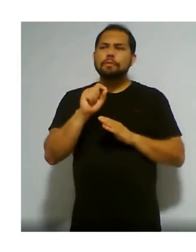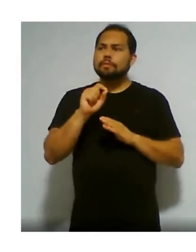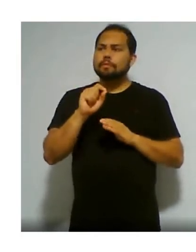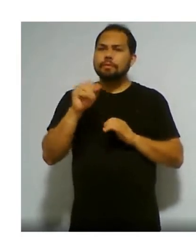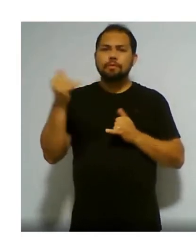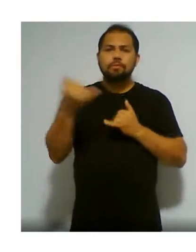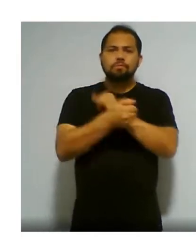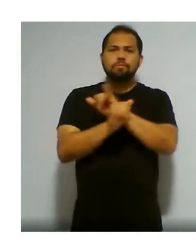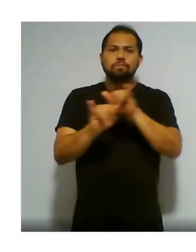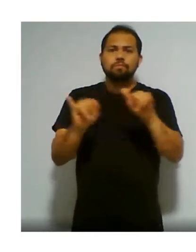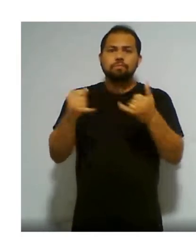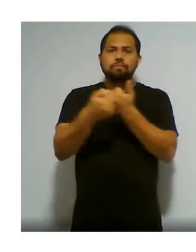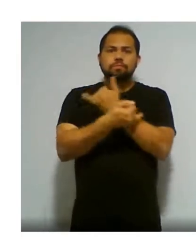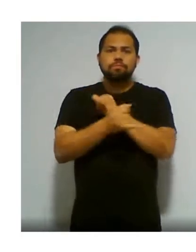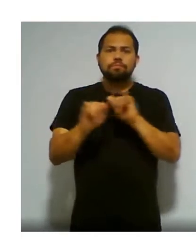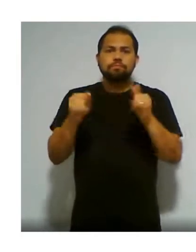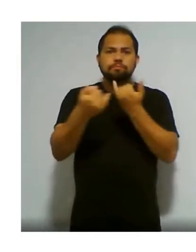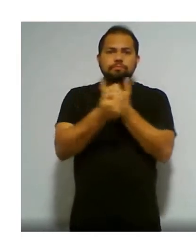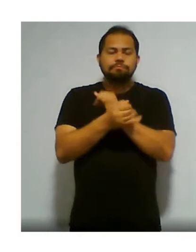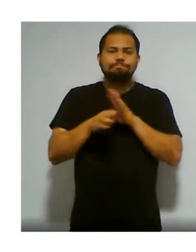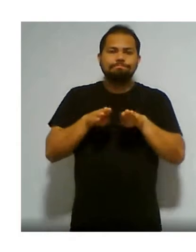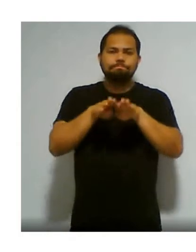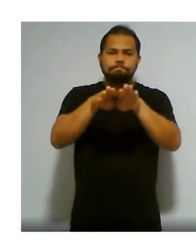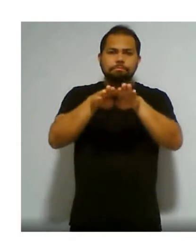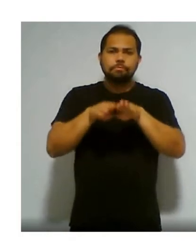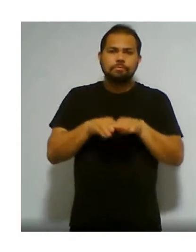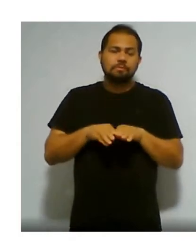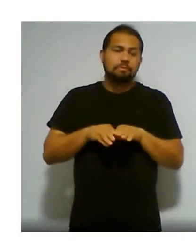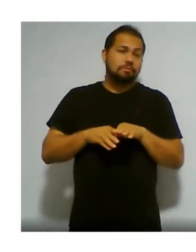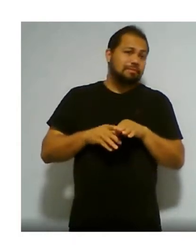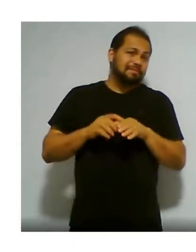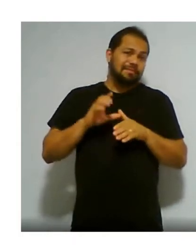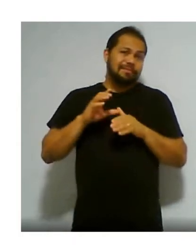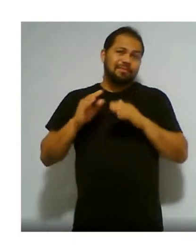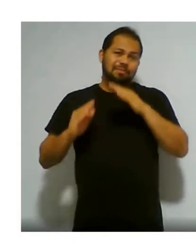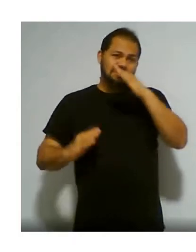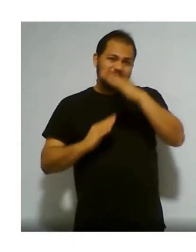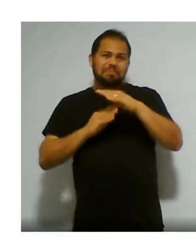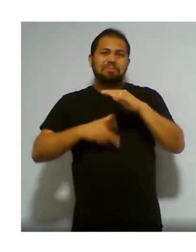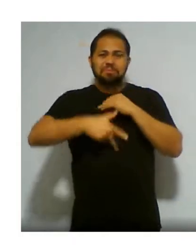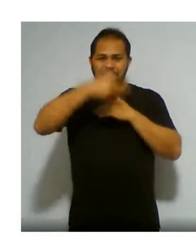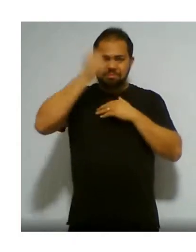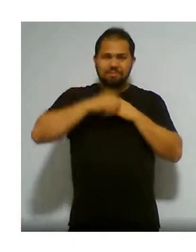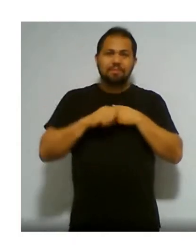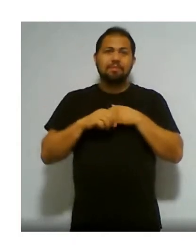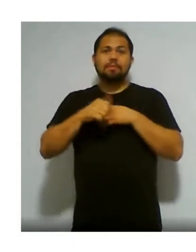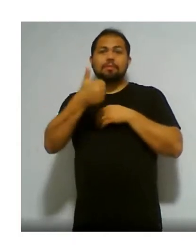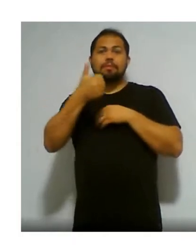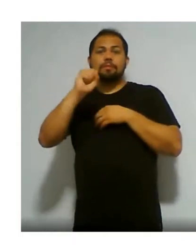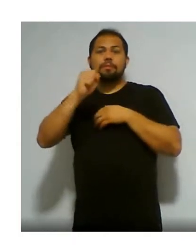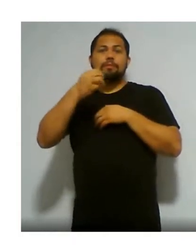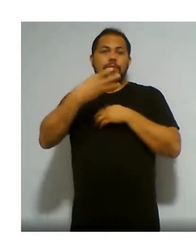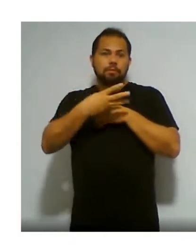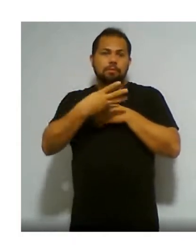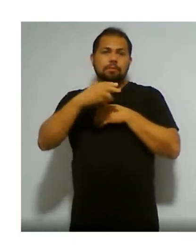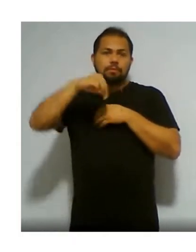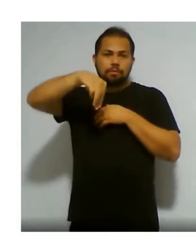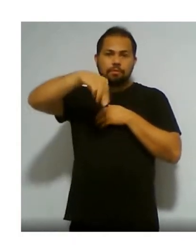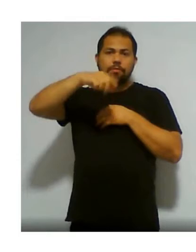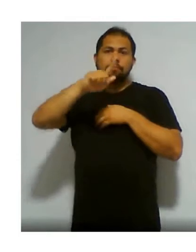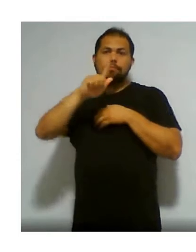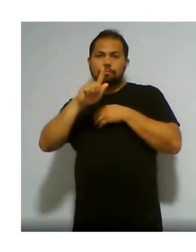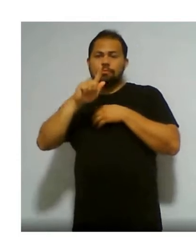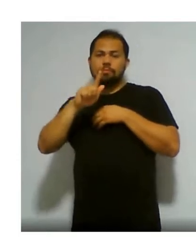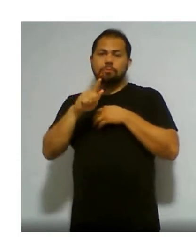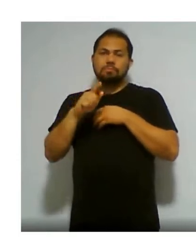paralelo. A velocidade máxima de transmissão era 133 megas por segundo. Né? Não suportava